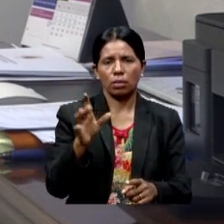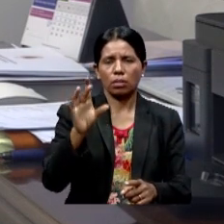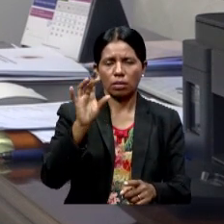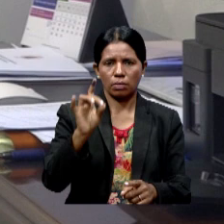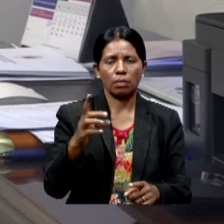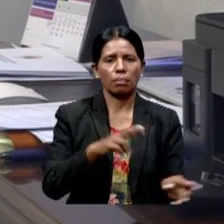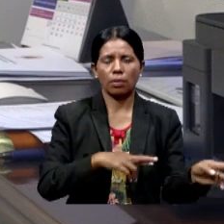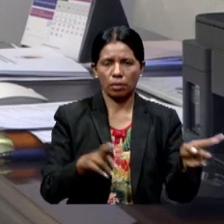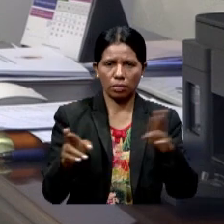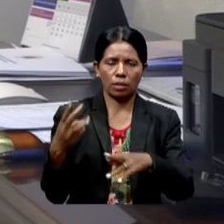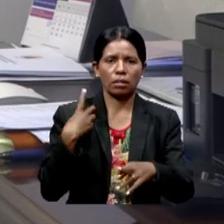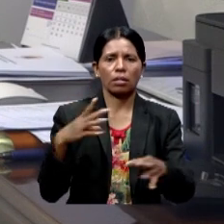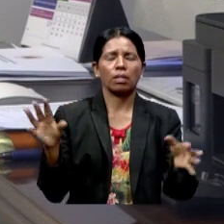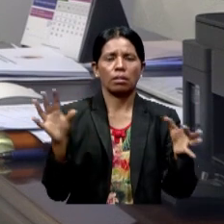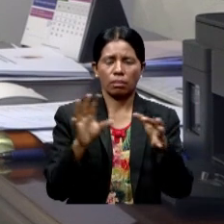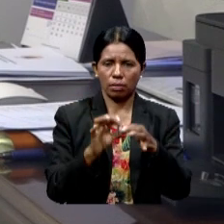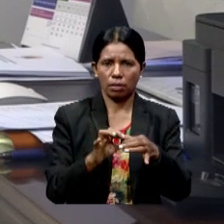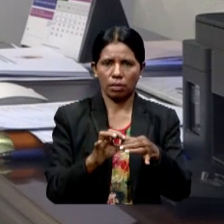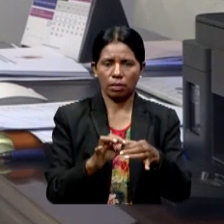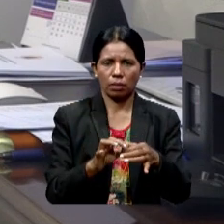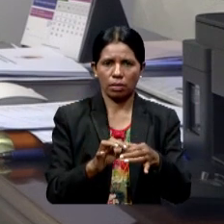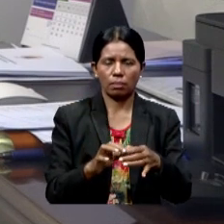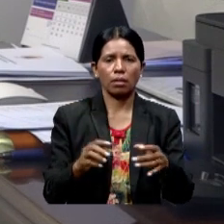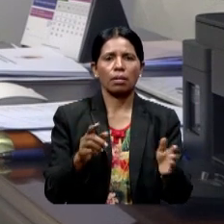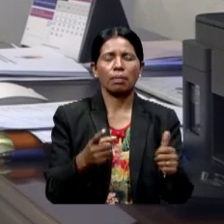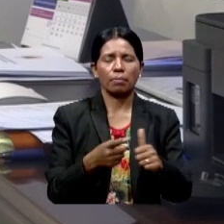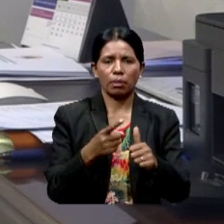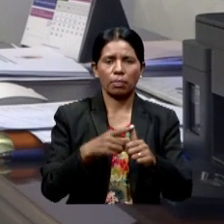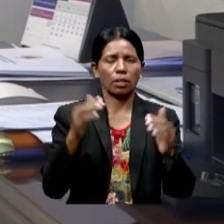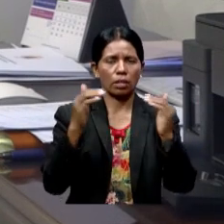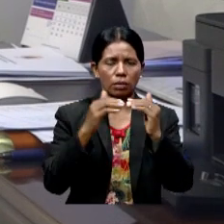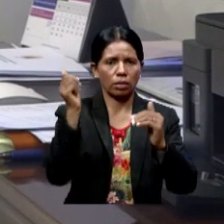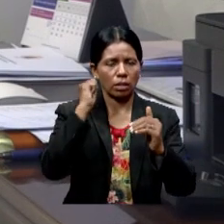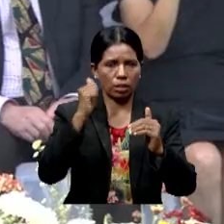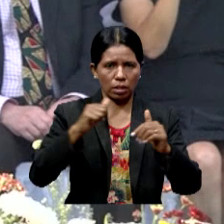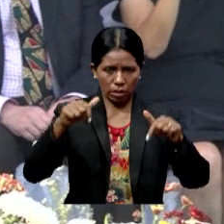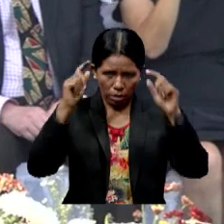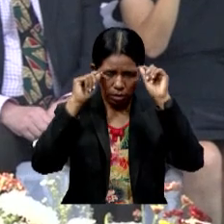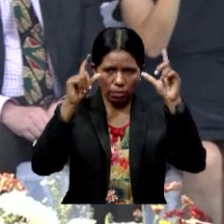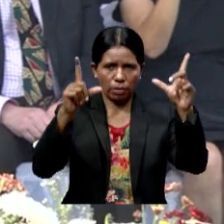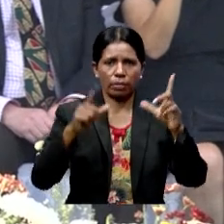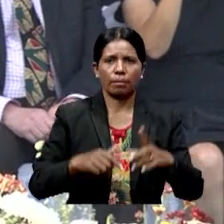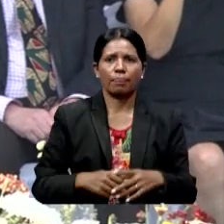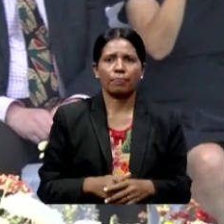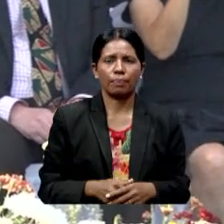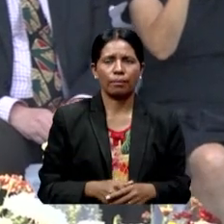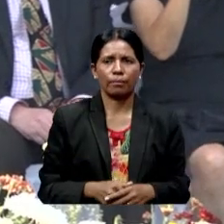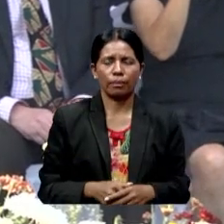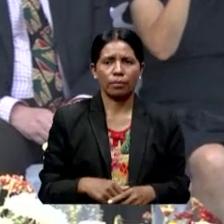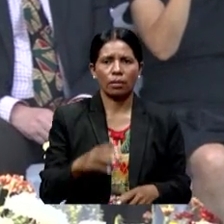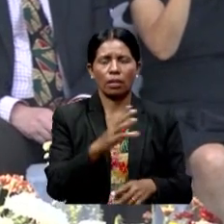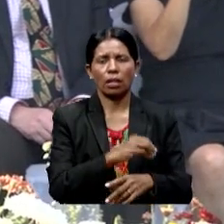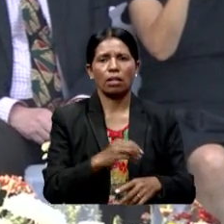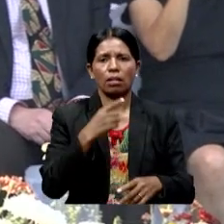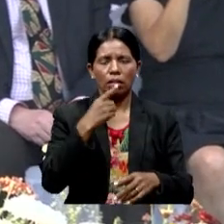pronto ona prato bele sai uma naim Bahia, primeiro encontro ASEAN e Timor. Fundação Mahin